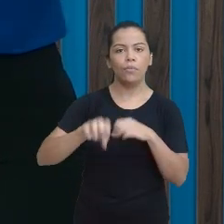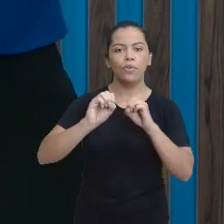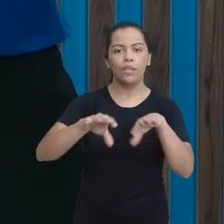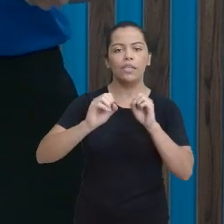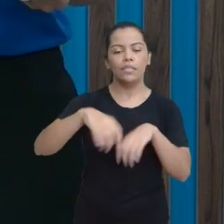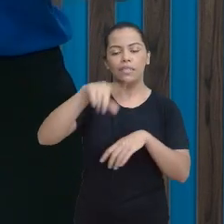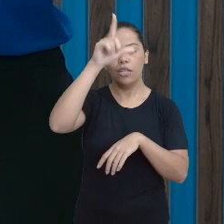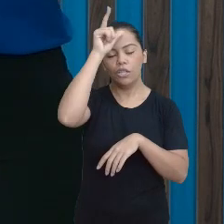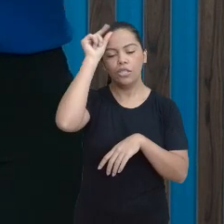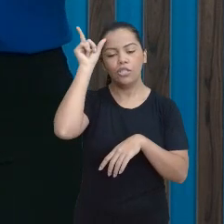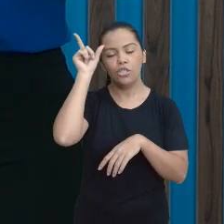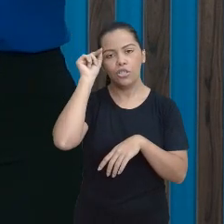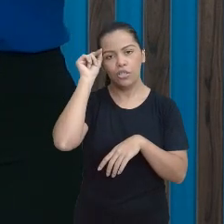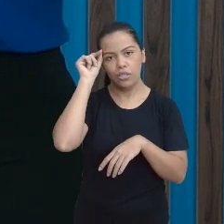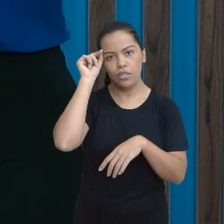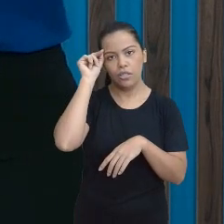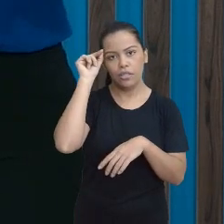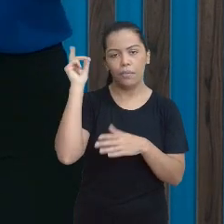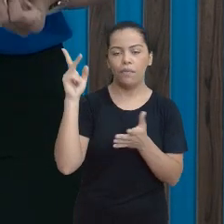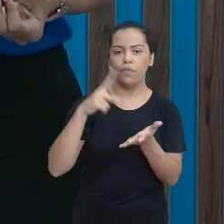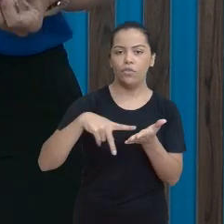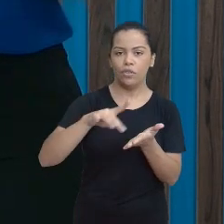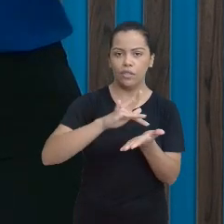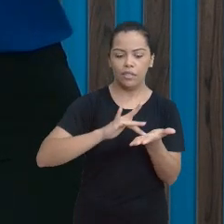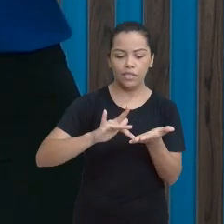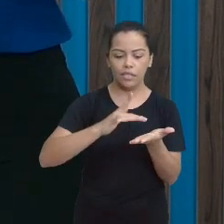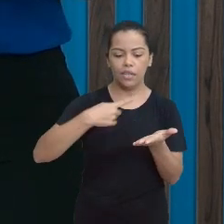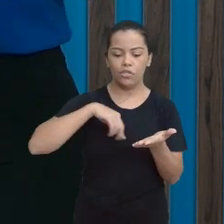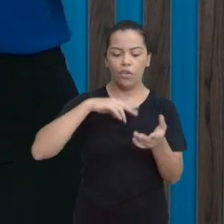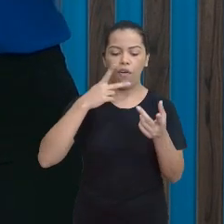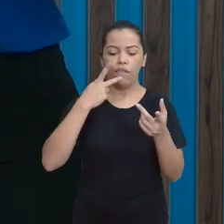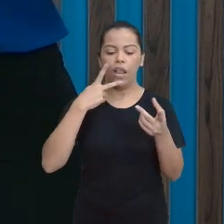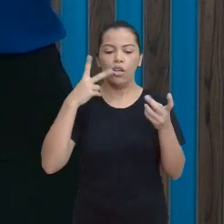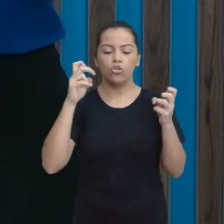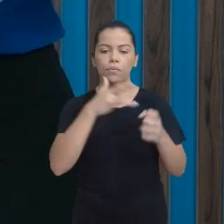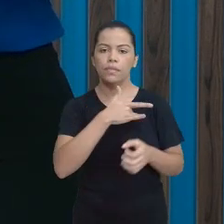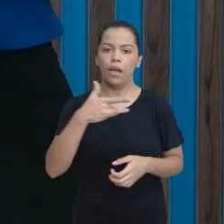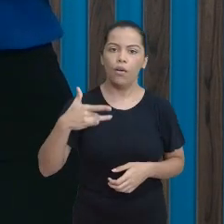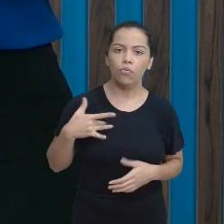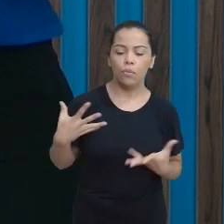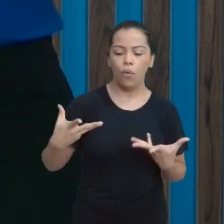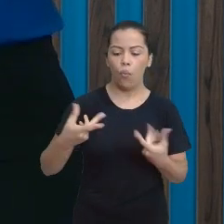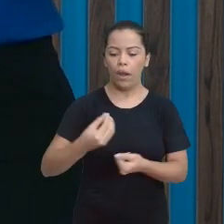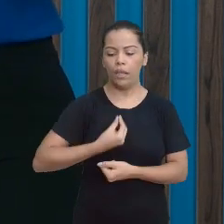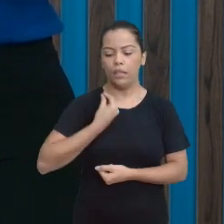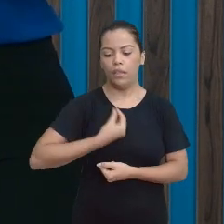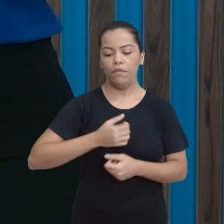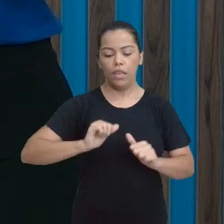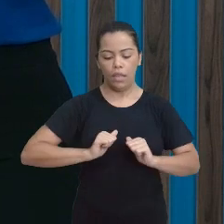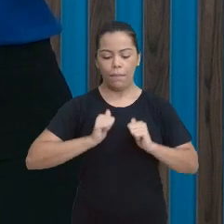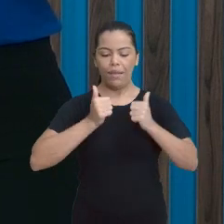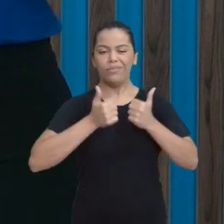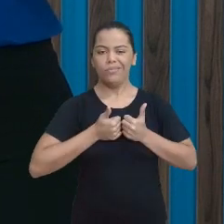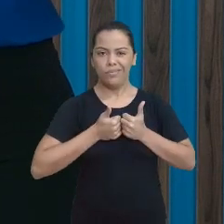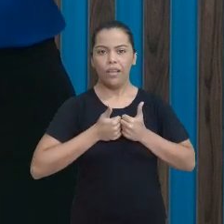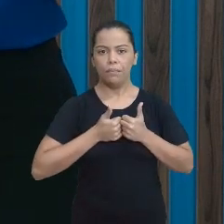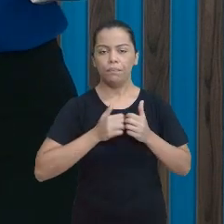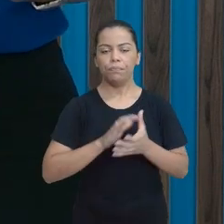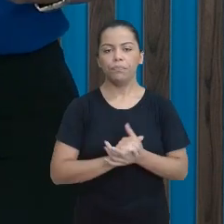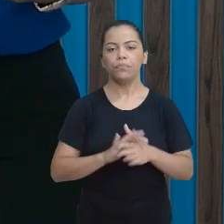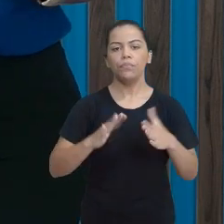de saúde, estamos falando de qualidade de vida, estamos falando de bem-estar. Então, a gente está levando